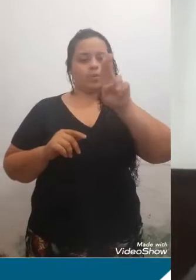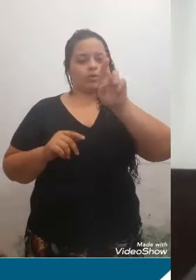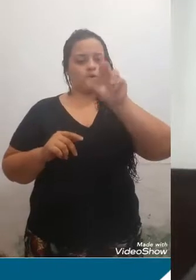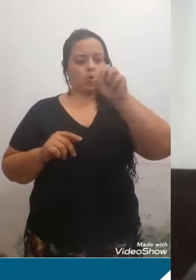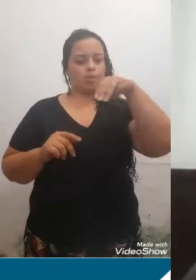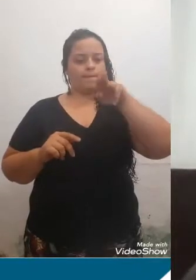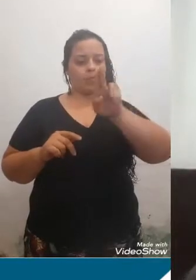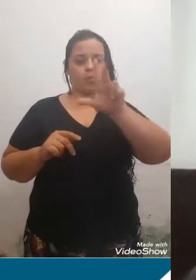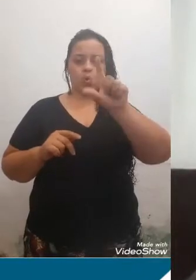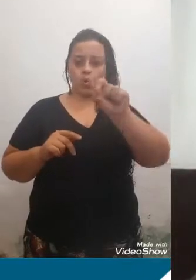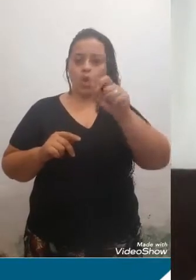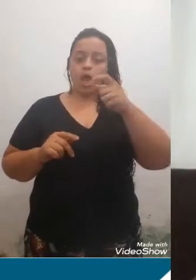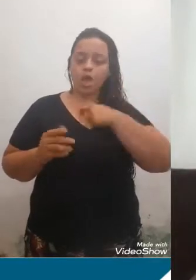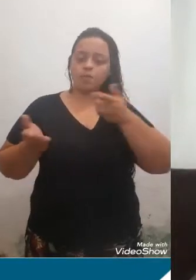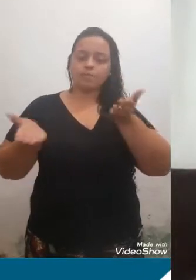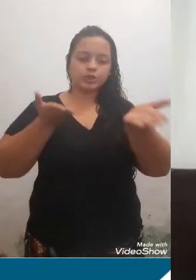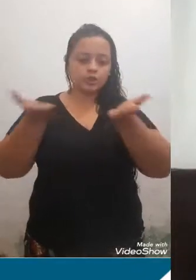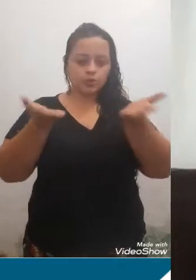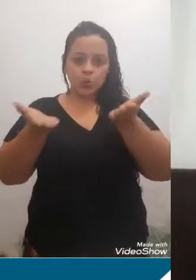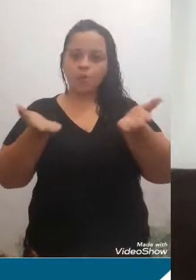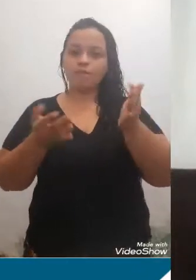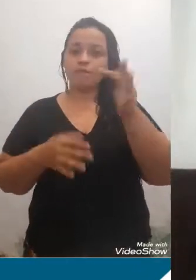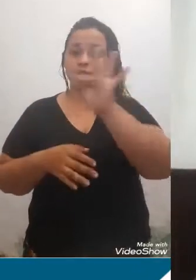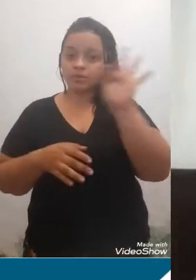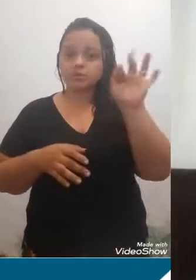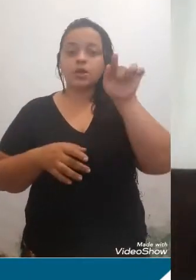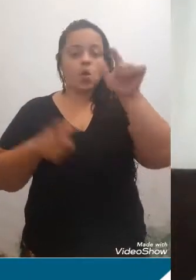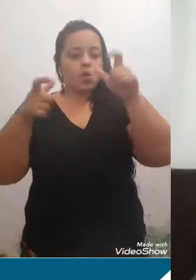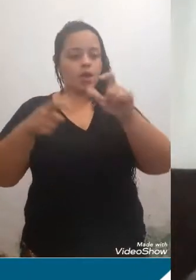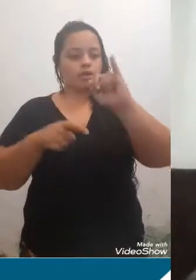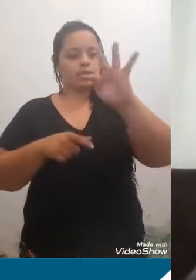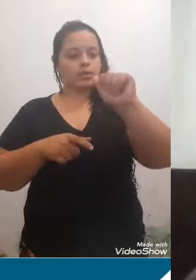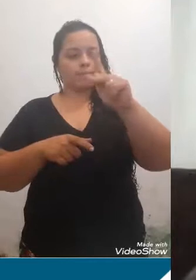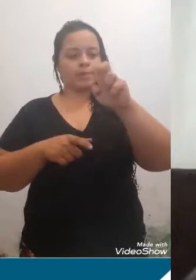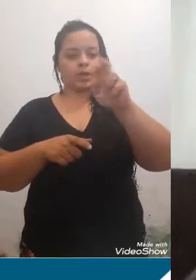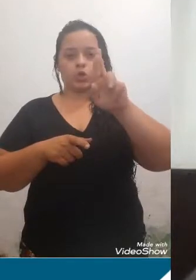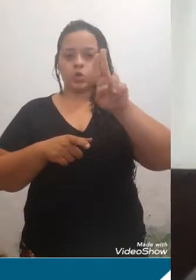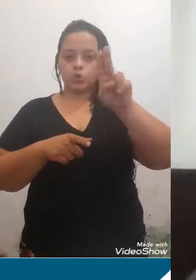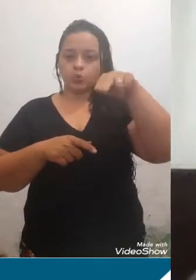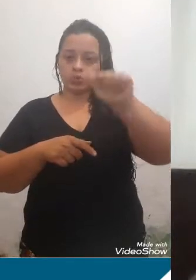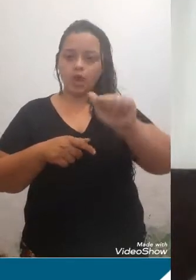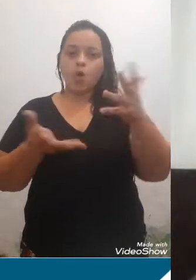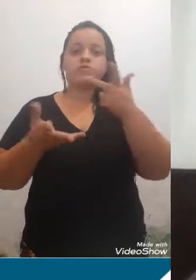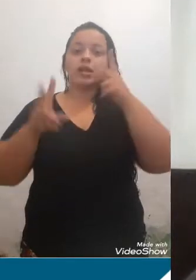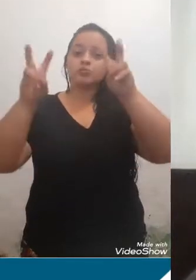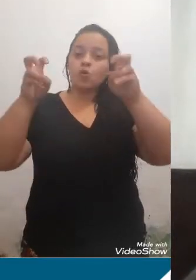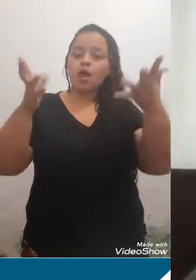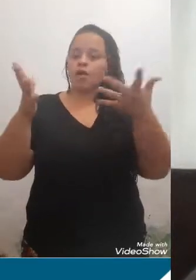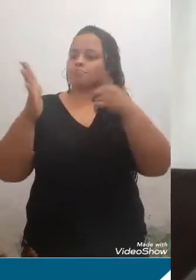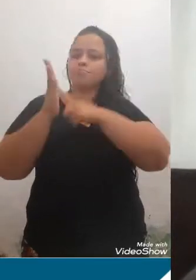Olá pessoal, meu nome é Rômulo, sou tutor de Física do PVS de Itaperuna. Nosso assunto de hoje será